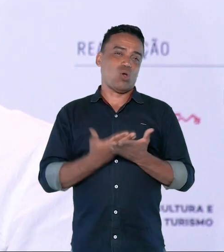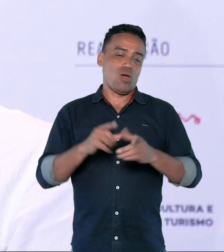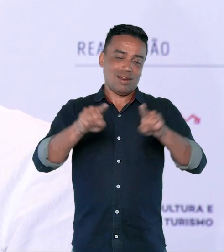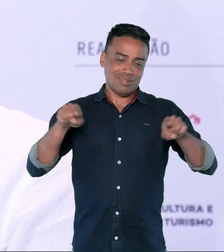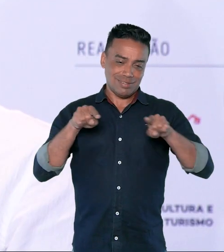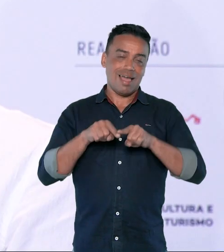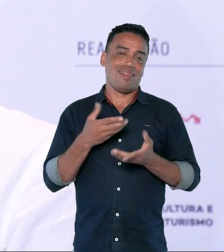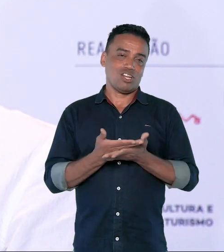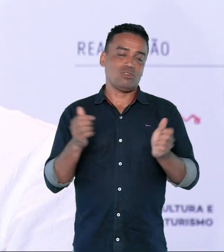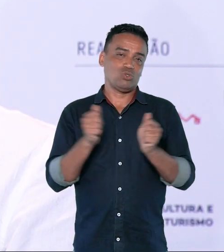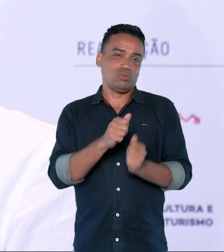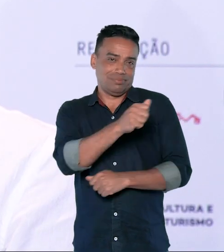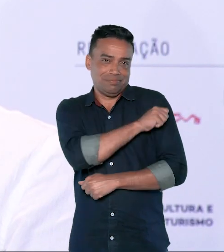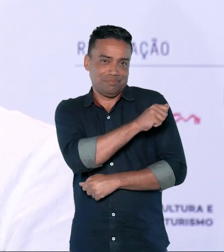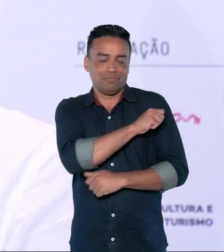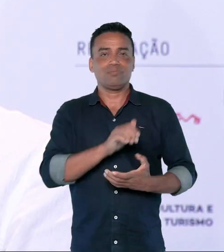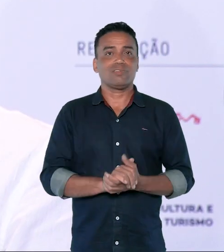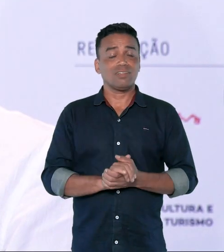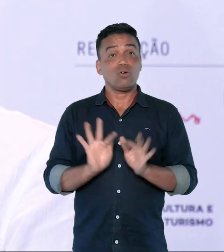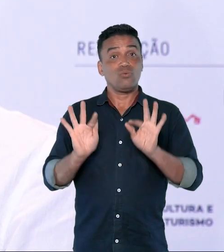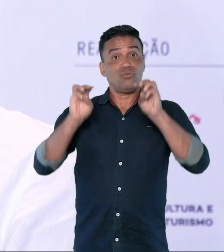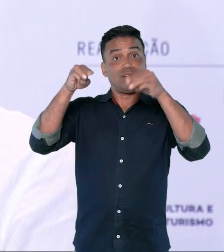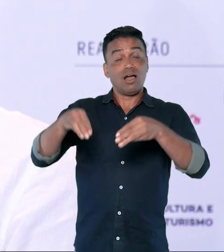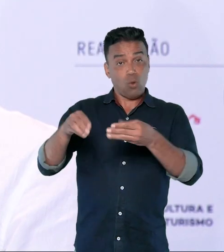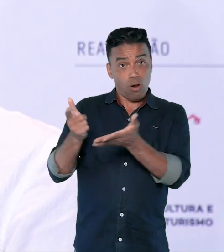O final de onde eles vêm,